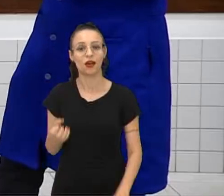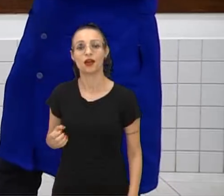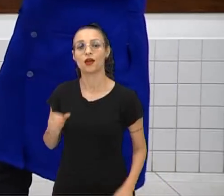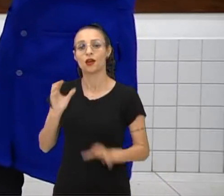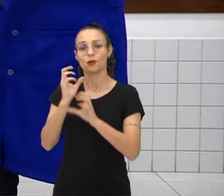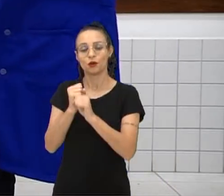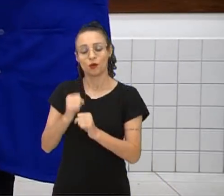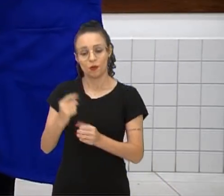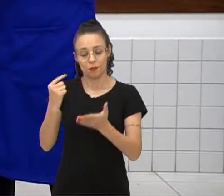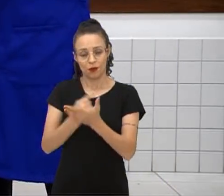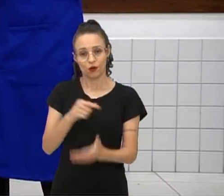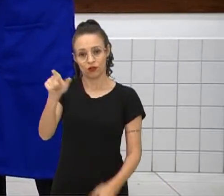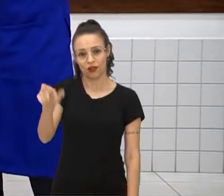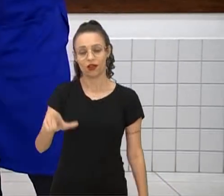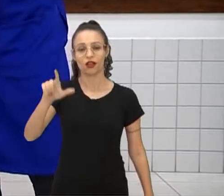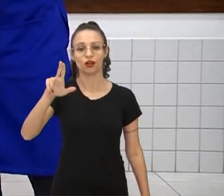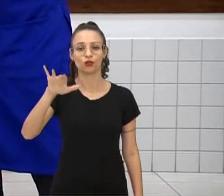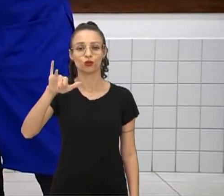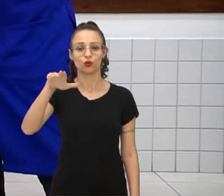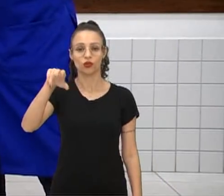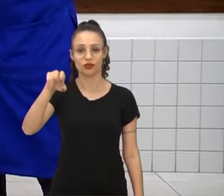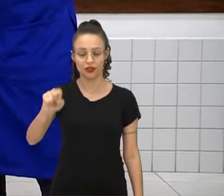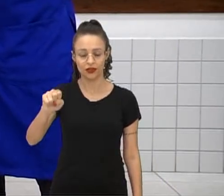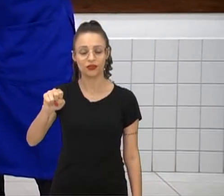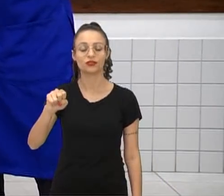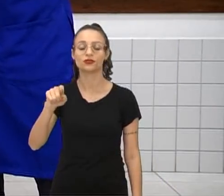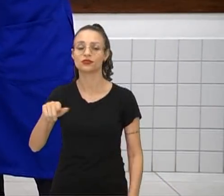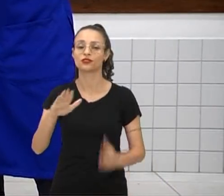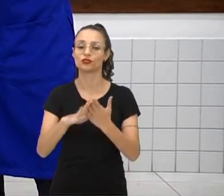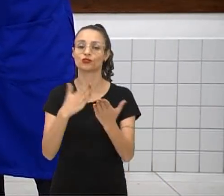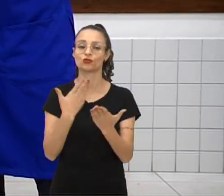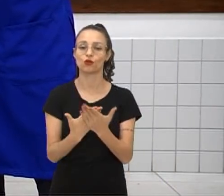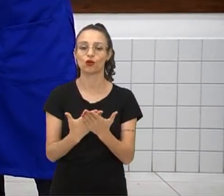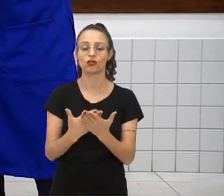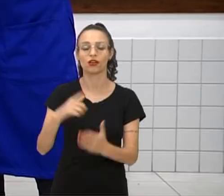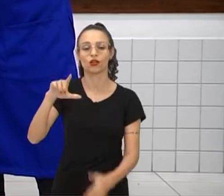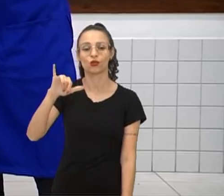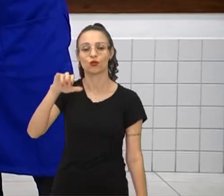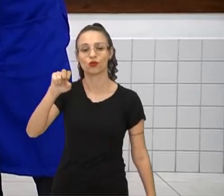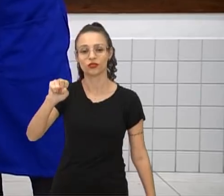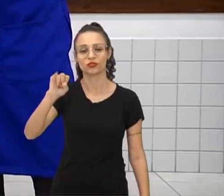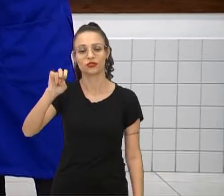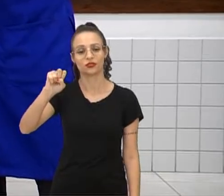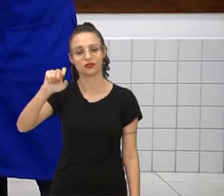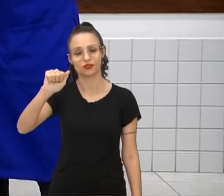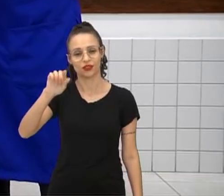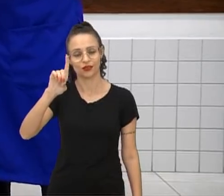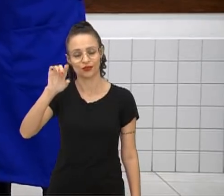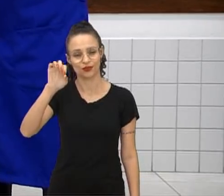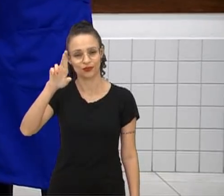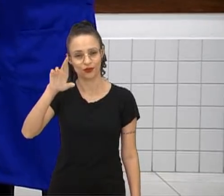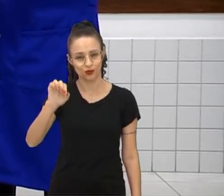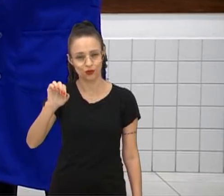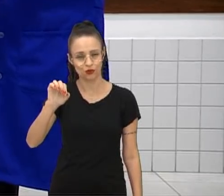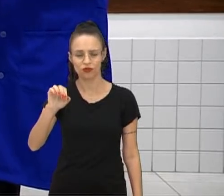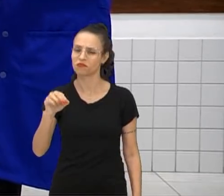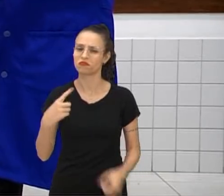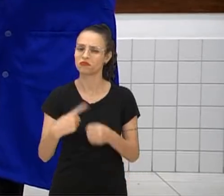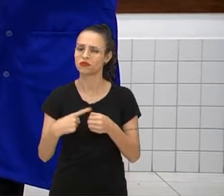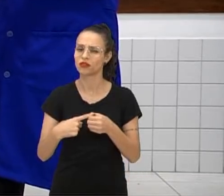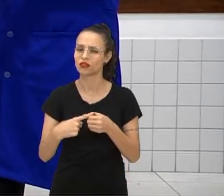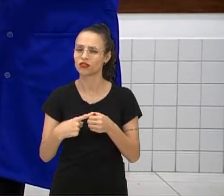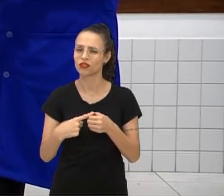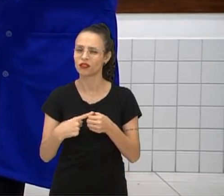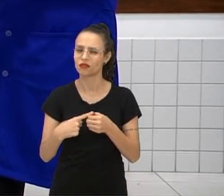uma pergunta do Luiz Fernando Gonçalves Bonfim, lá do Colégio Luiz Isidoro Cerávolo, lá de... Ele não deixou a cidade,